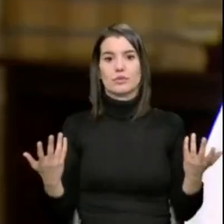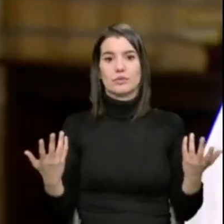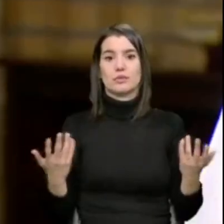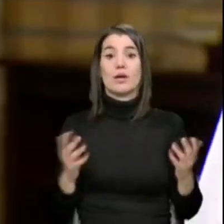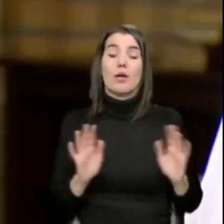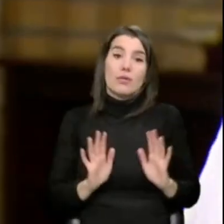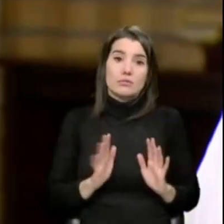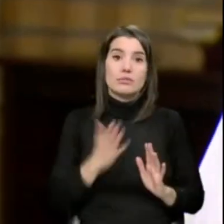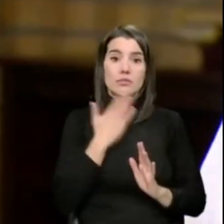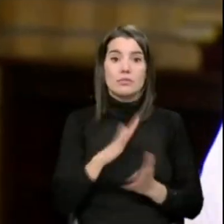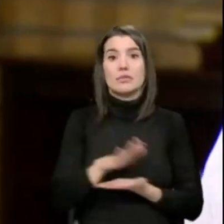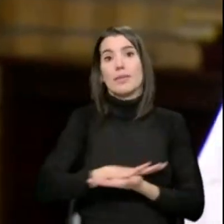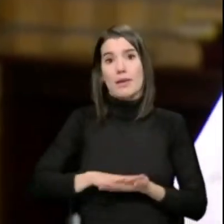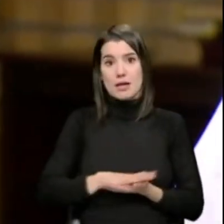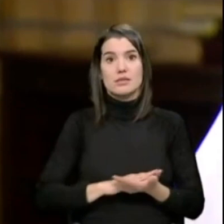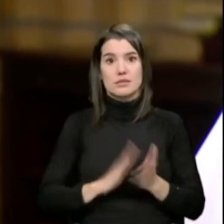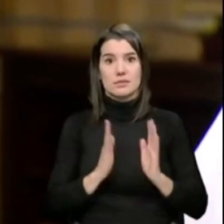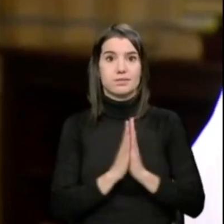na base das religiões